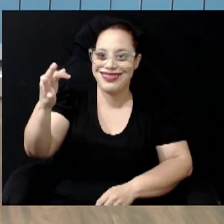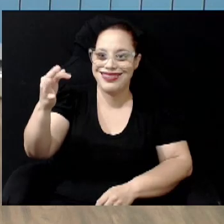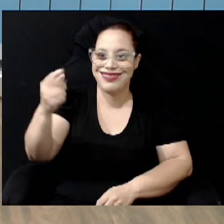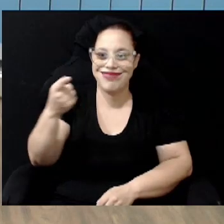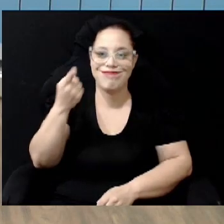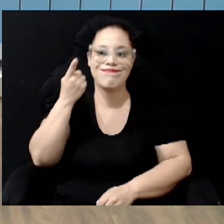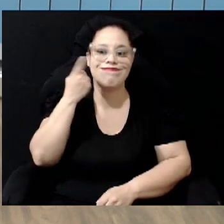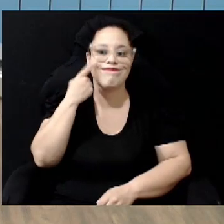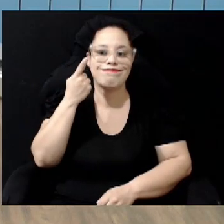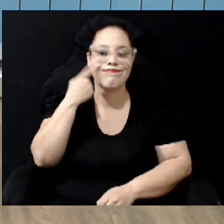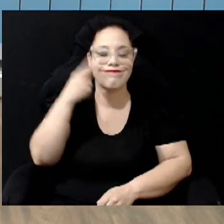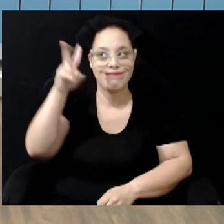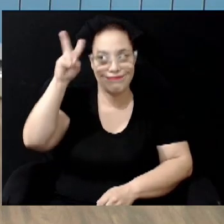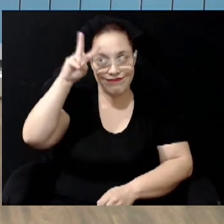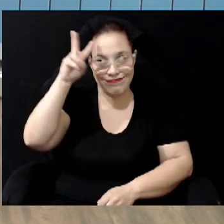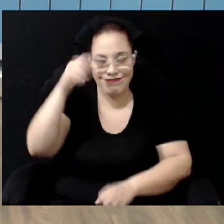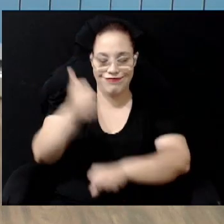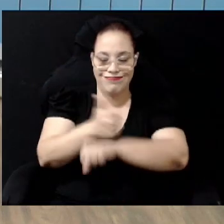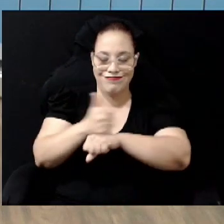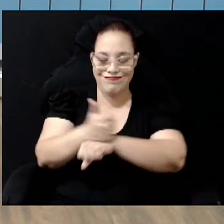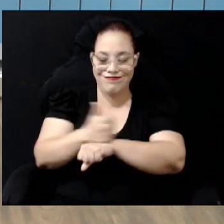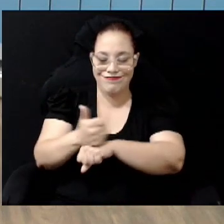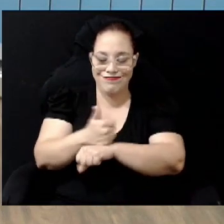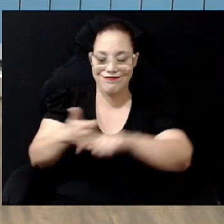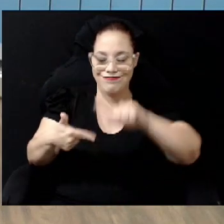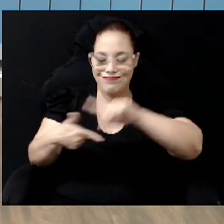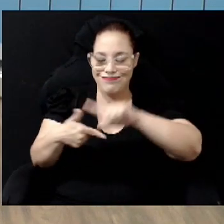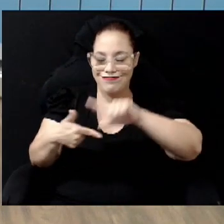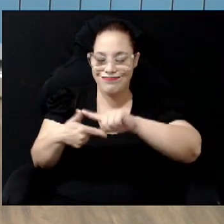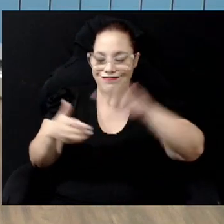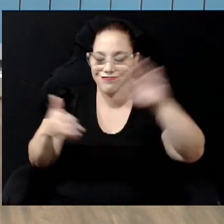Historiadora, a partir de agora no nosso quadro Se Liga na Profissão.